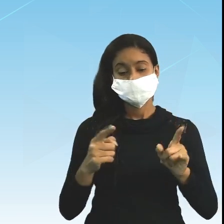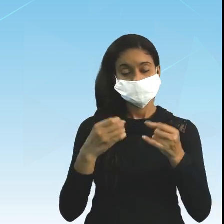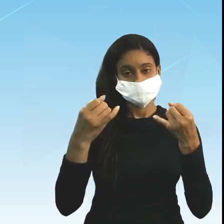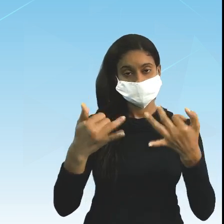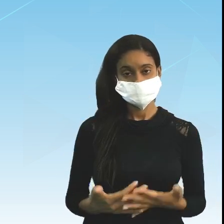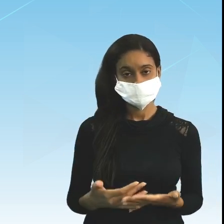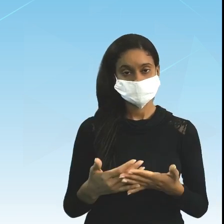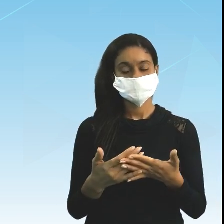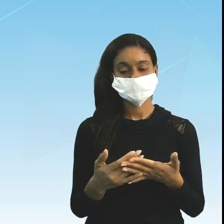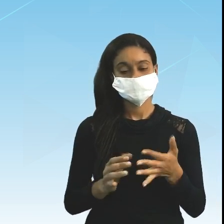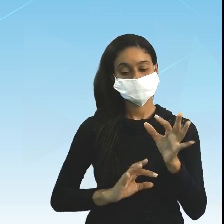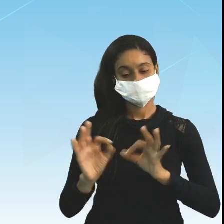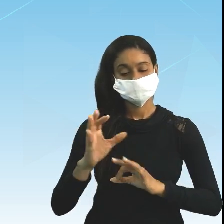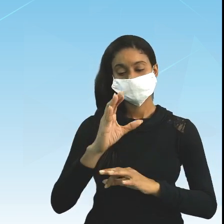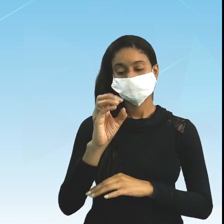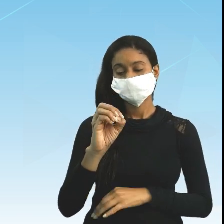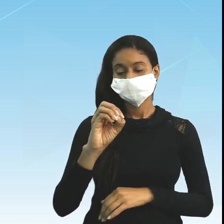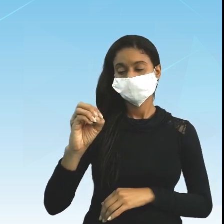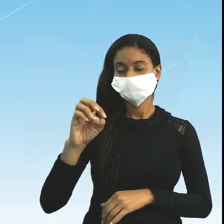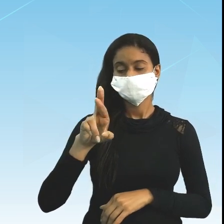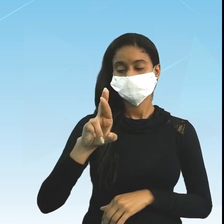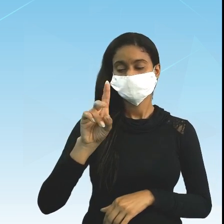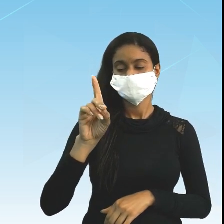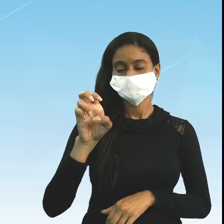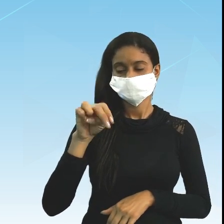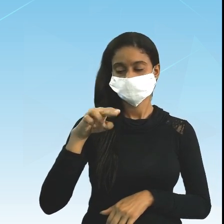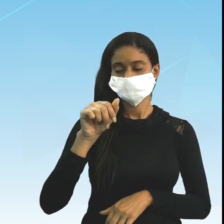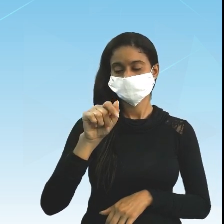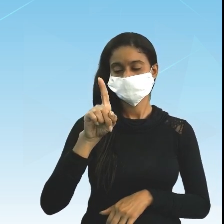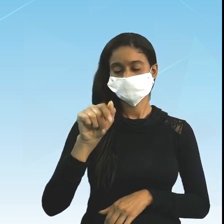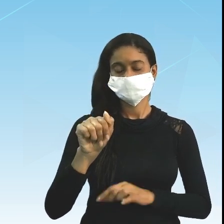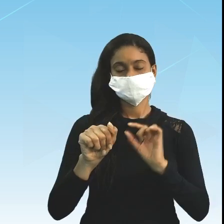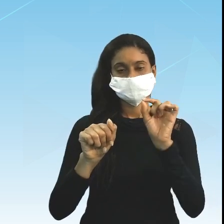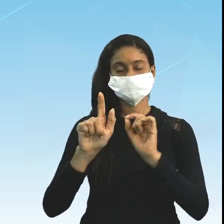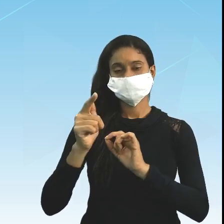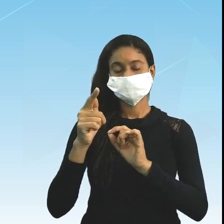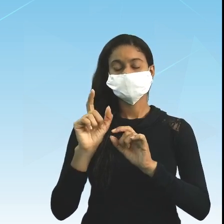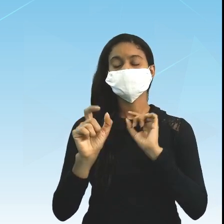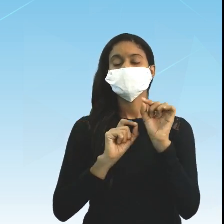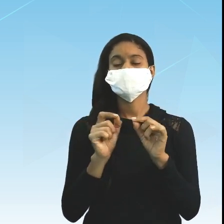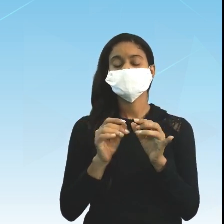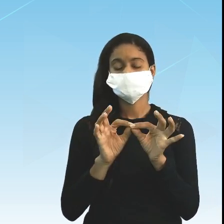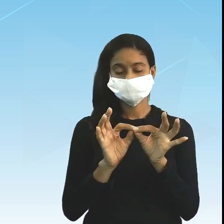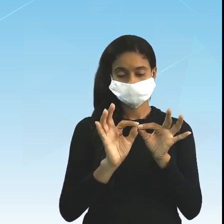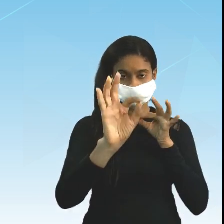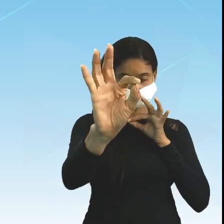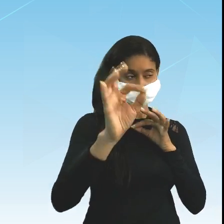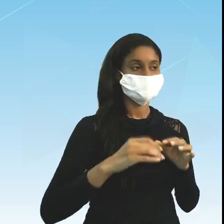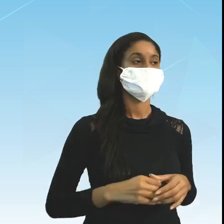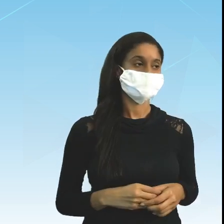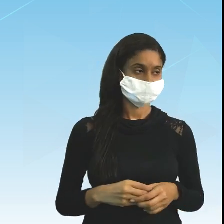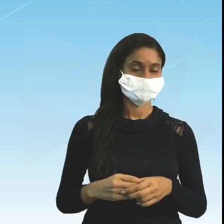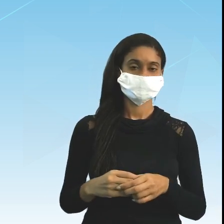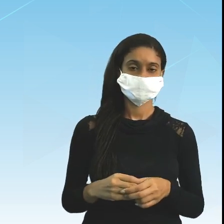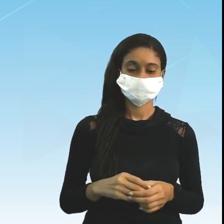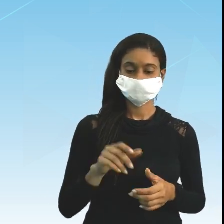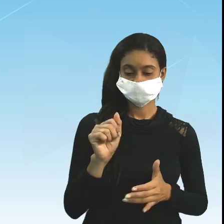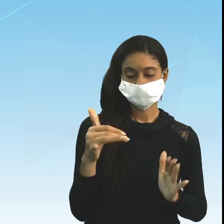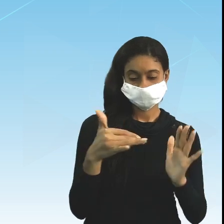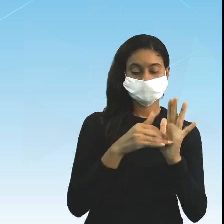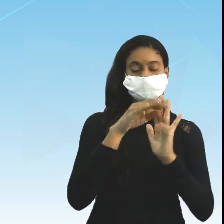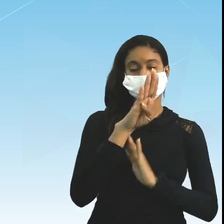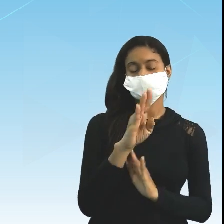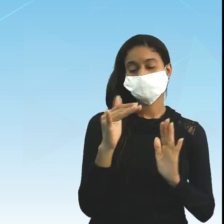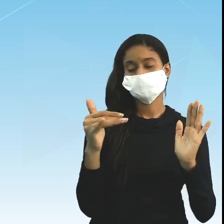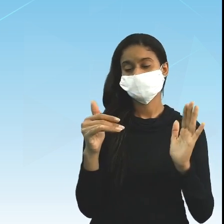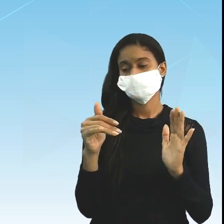forma coordenada, de geográfica, que vai ser linhas, uma linha do A mais B, ou linha para o C, ou